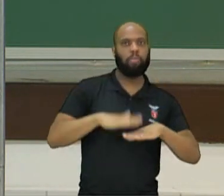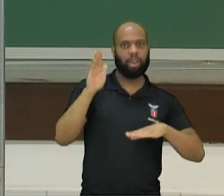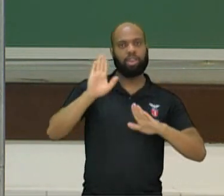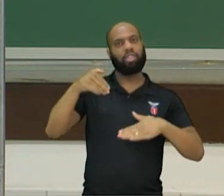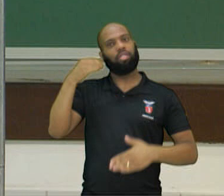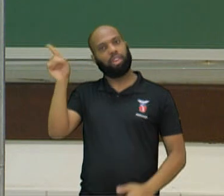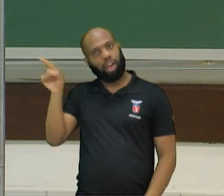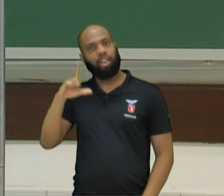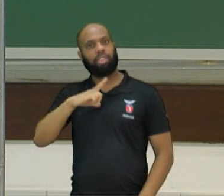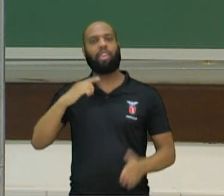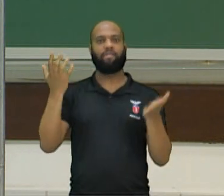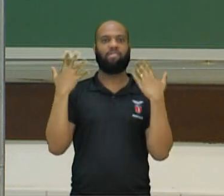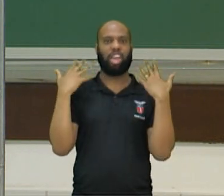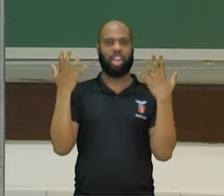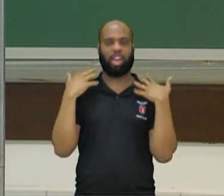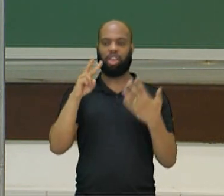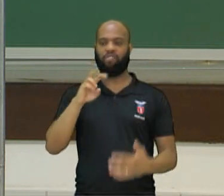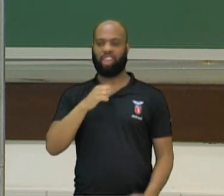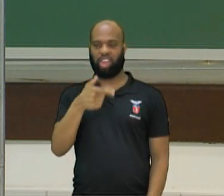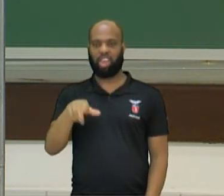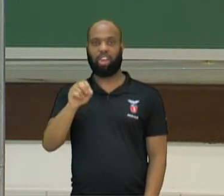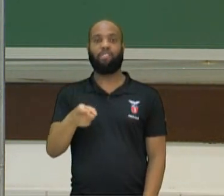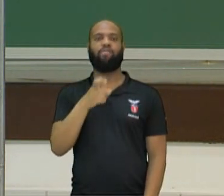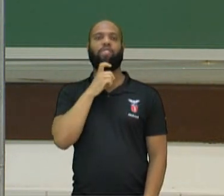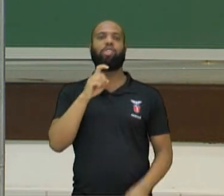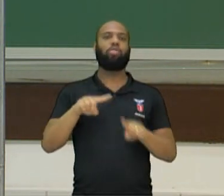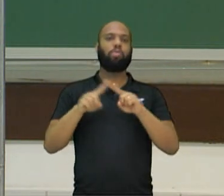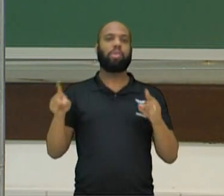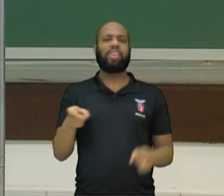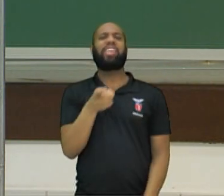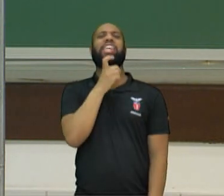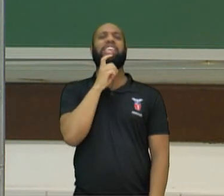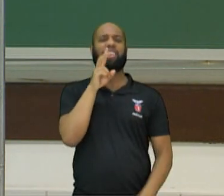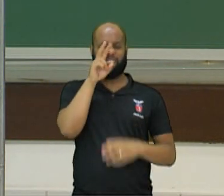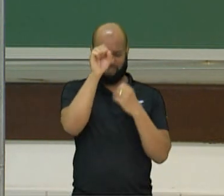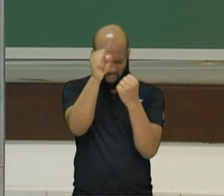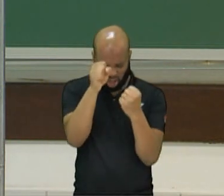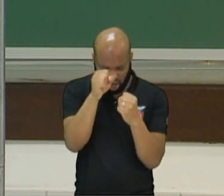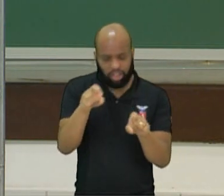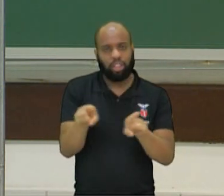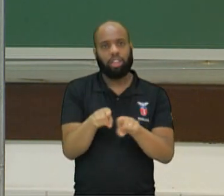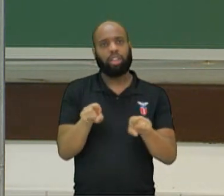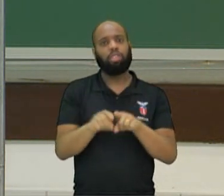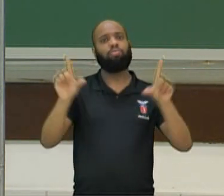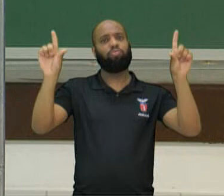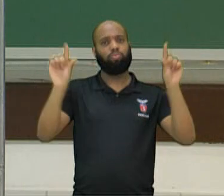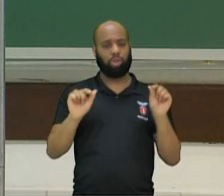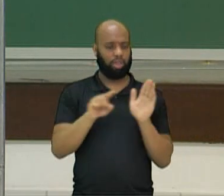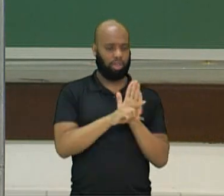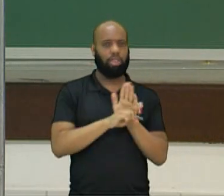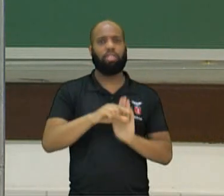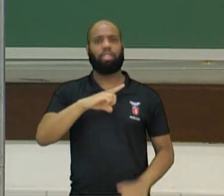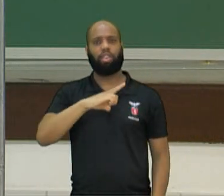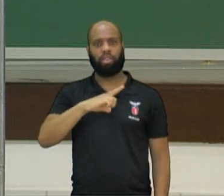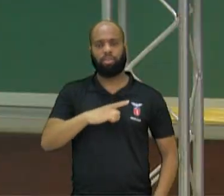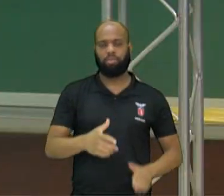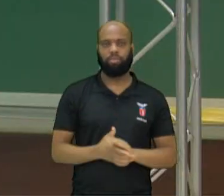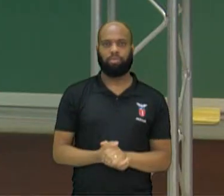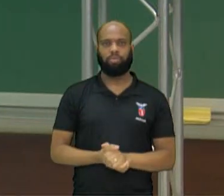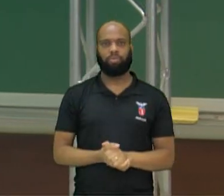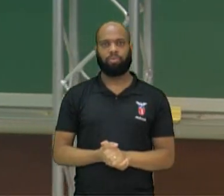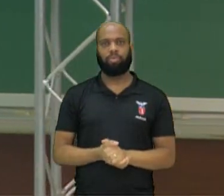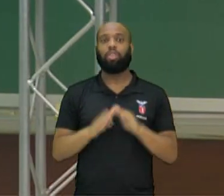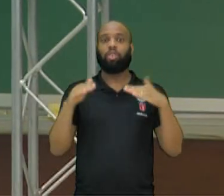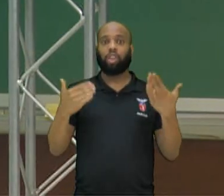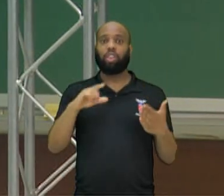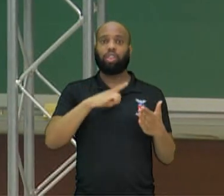frios e os seus invernos também apresentam temperaturas extremamente baixas, inclusive temperaturas negativas. E